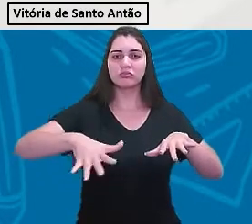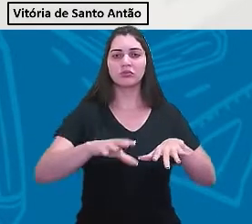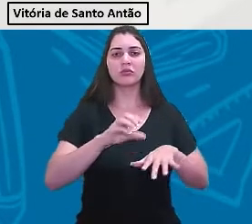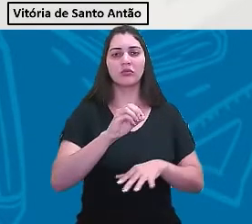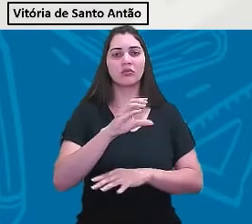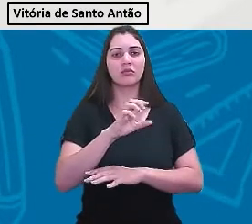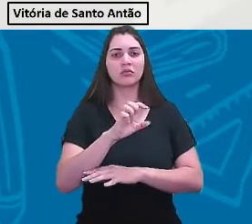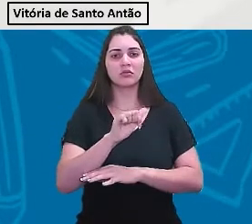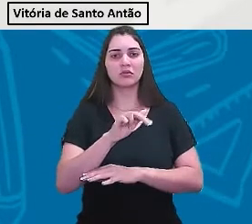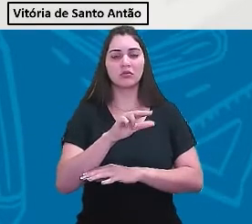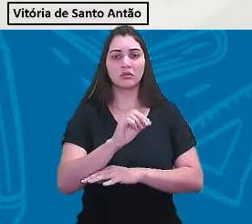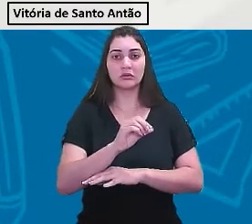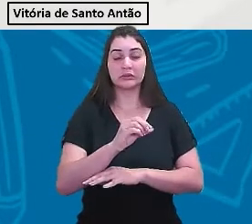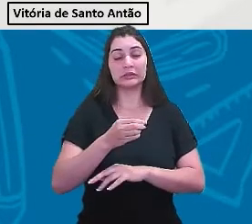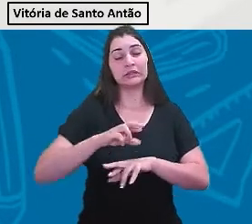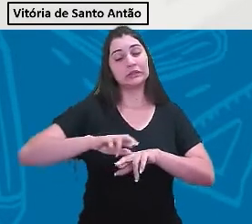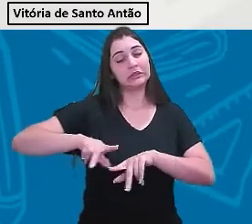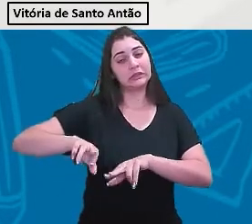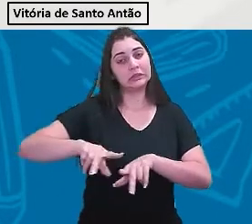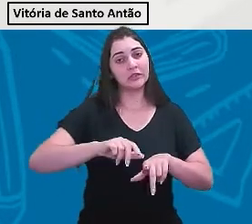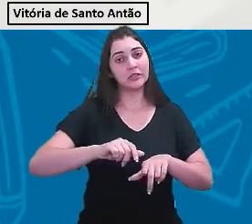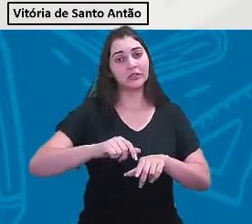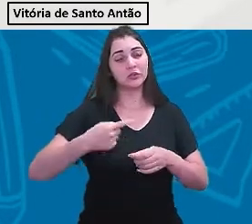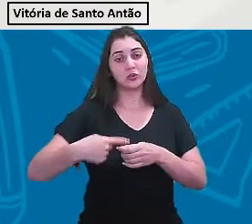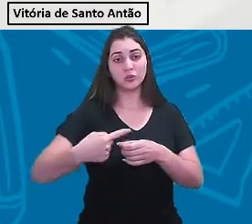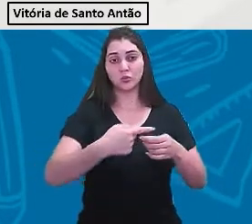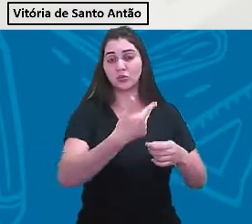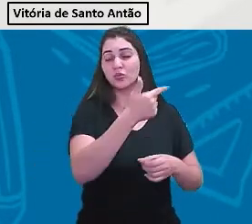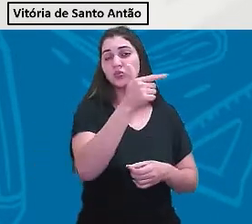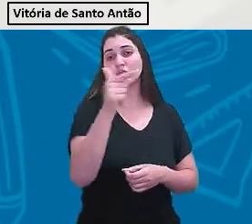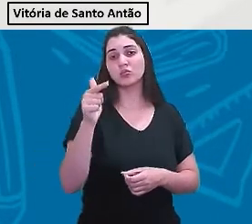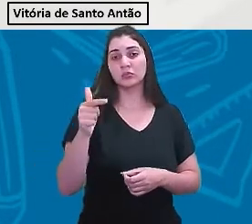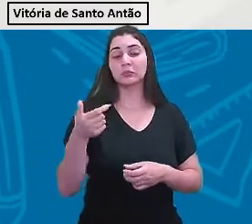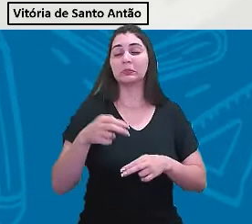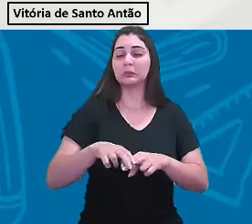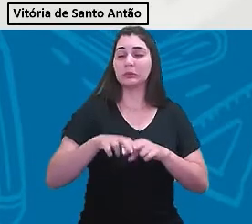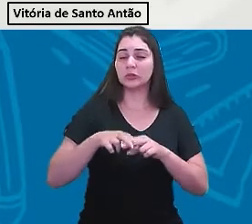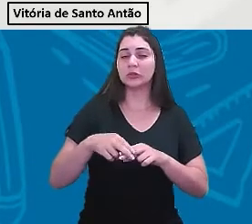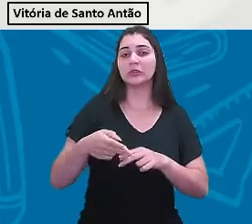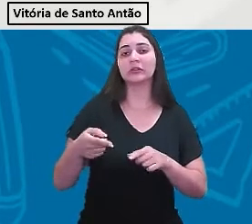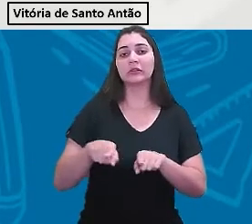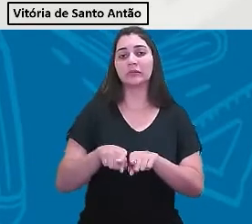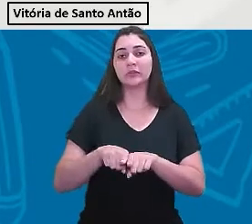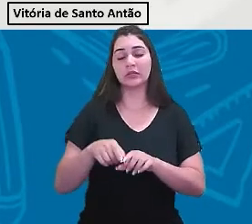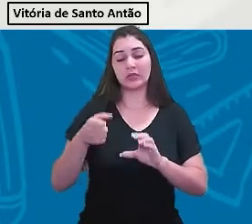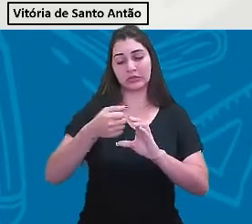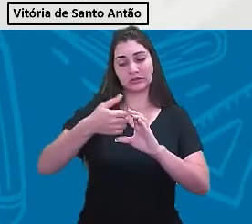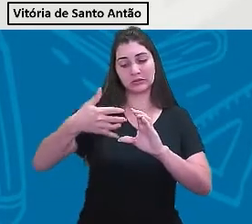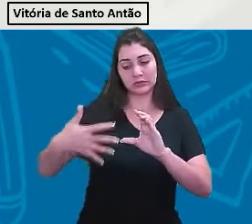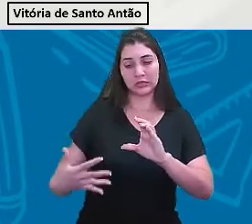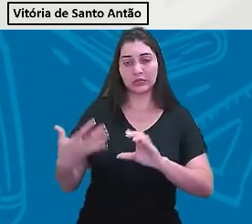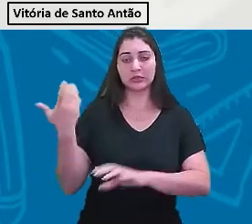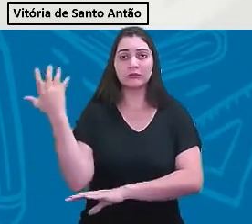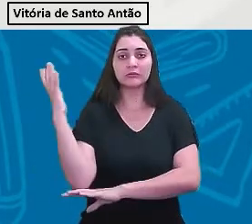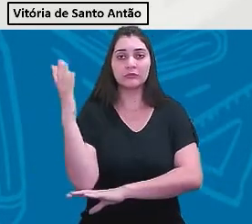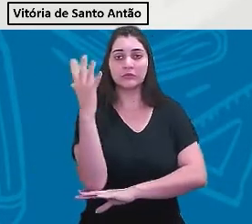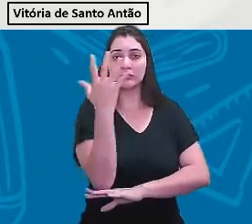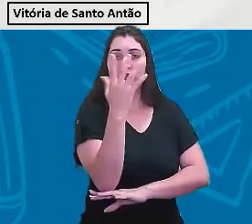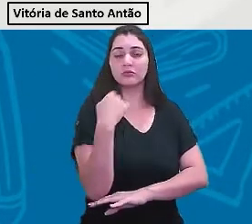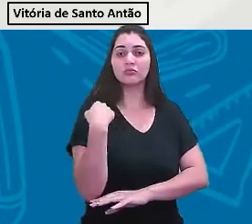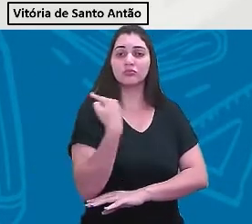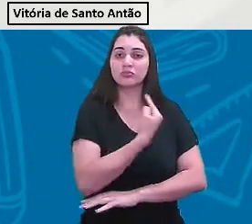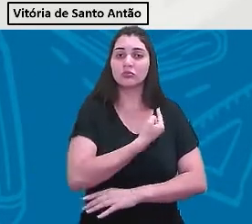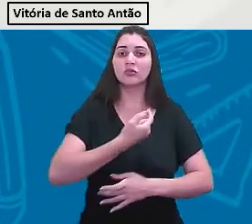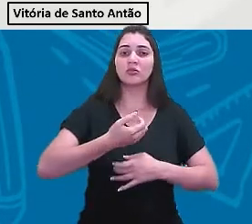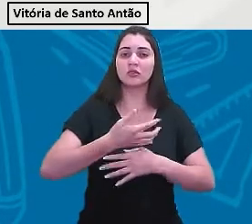de regiões mais ao interior. Portanto, e por isso, as características da vegetação aqui da nossa cidade